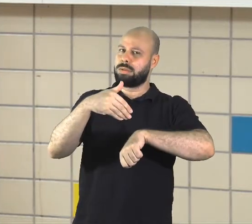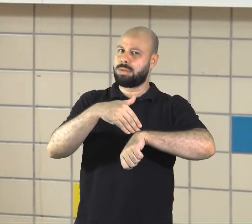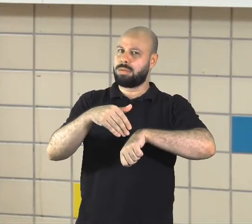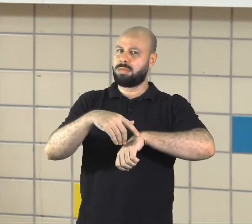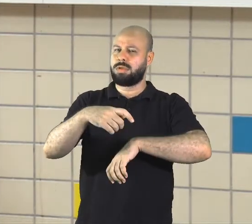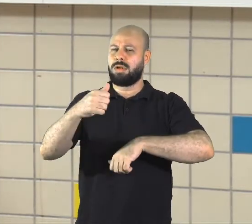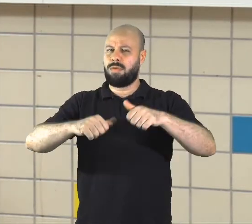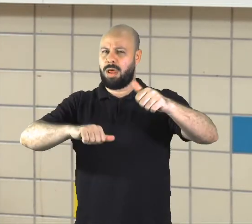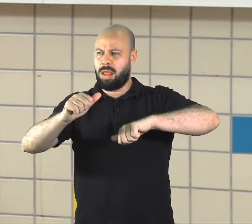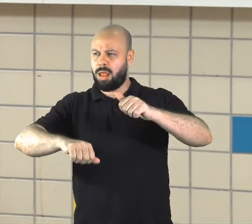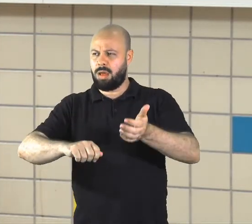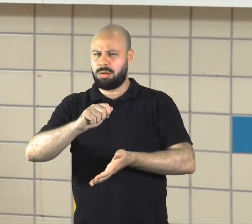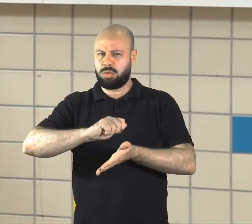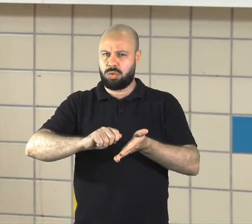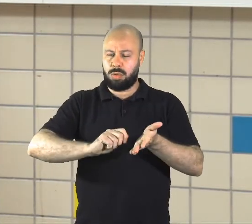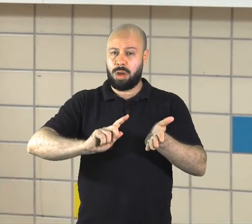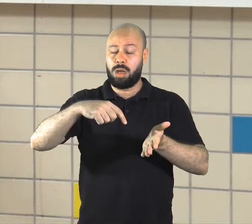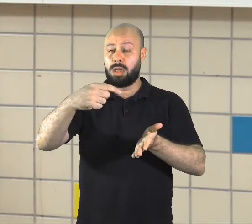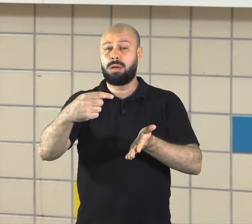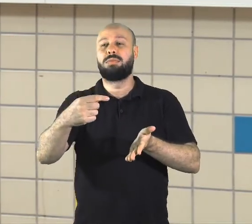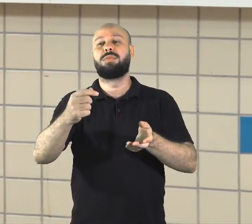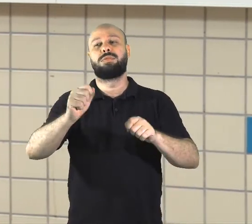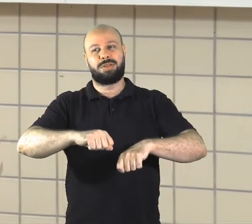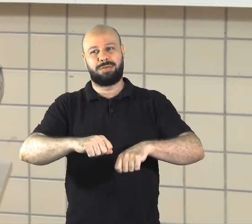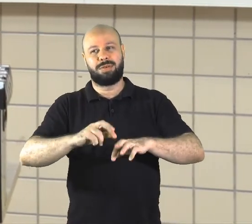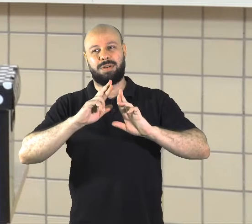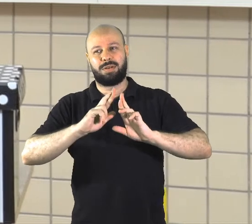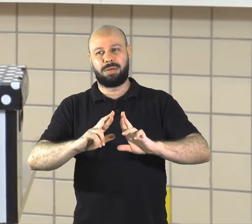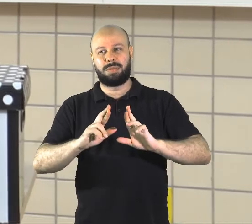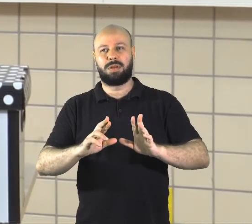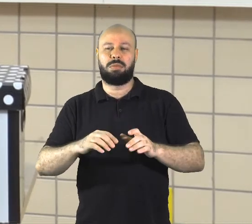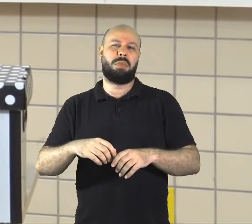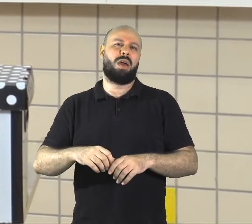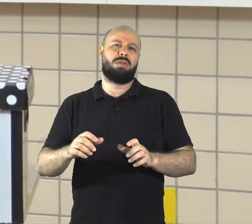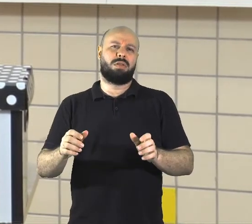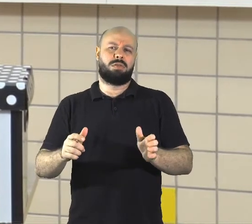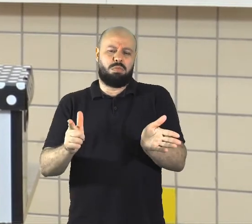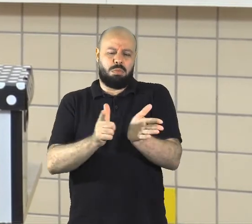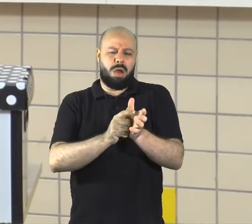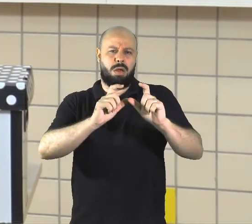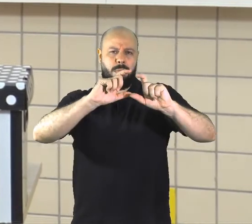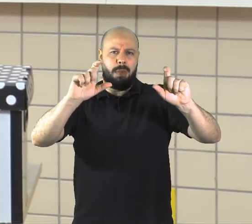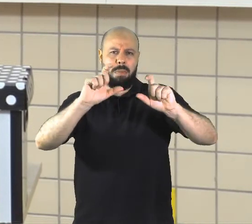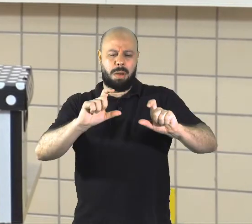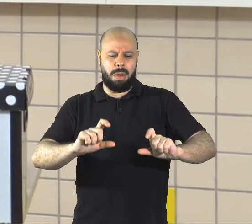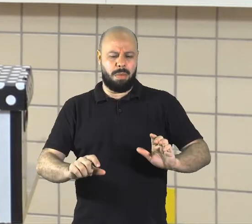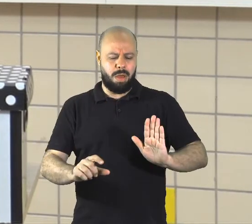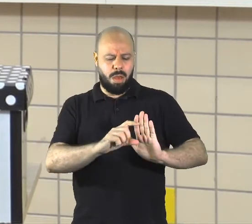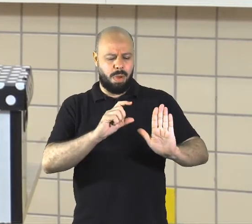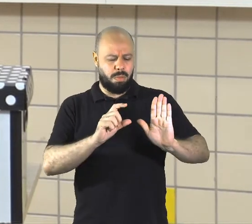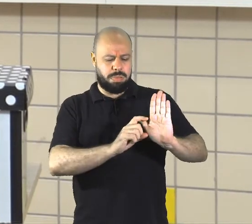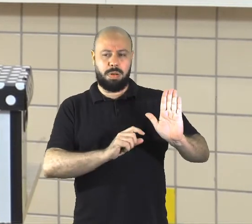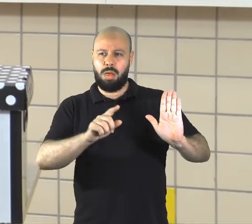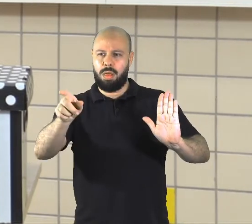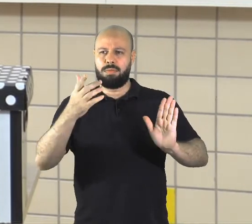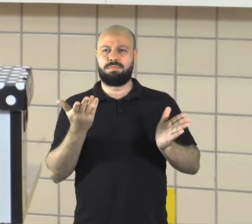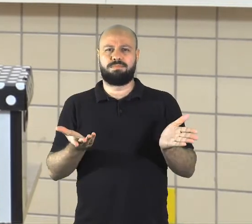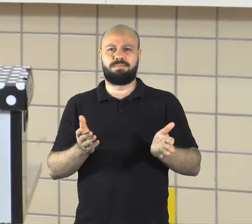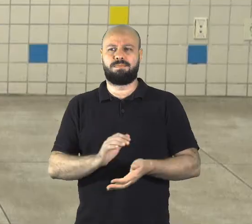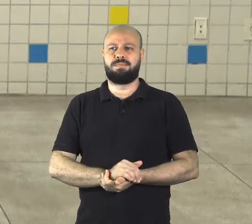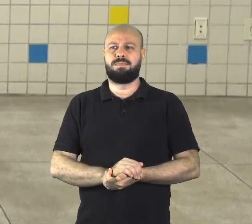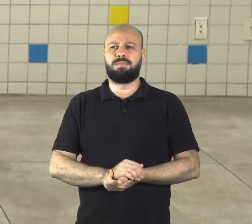analisar cada escrita, assim como você pode fazer o quê? Fazer lista de palavras e vai colocando, ó, por exemplo,